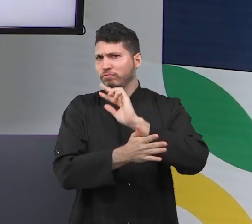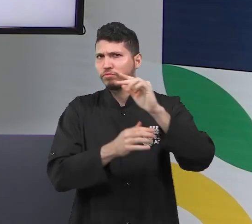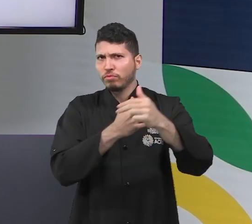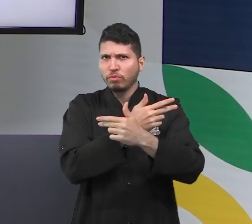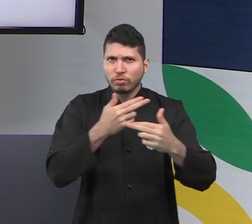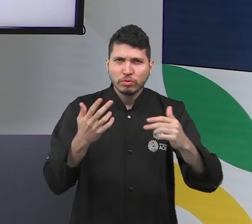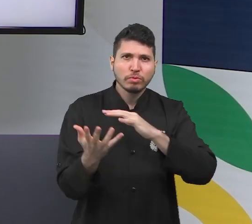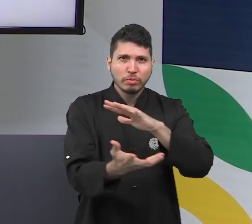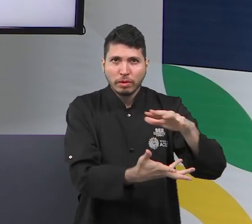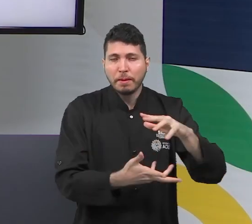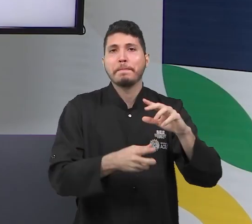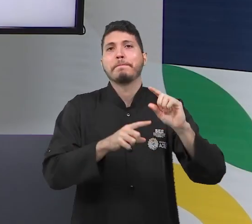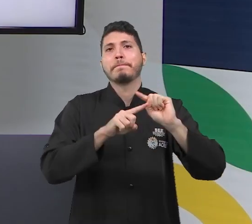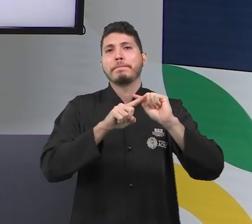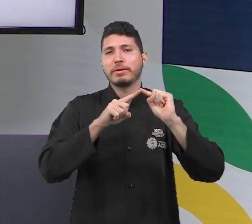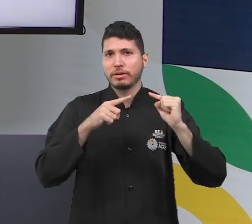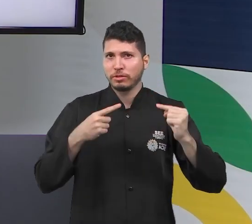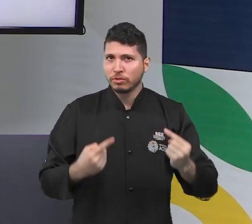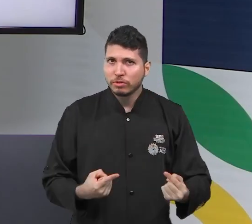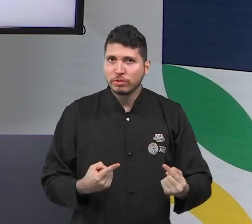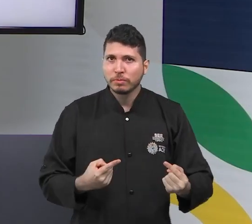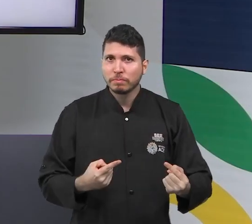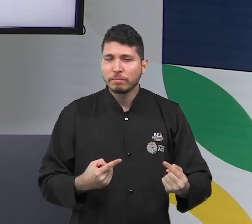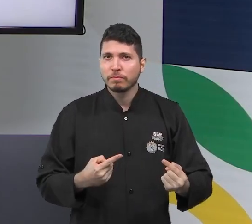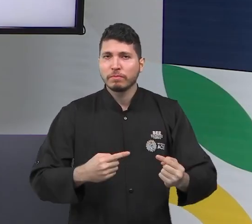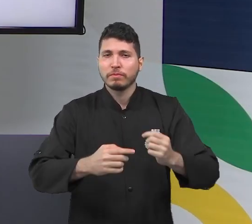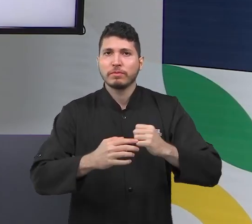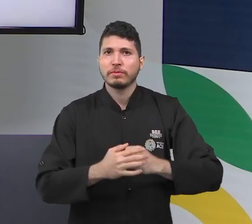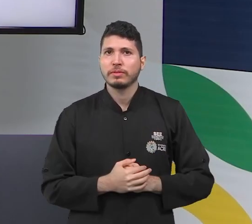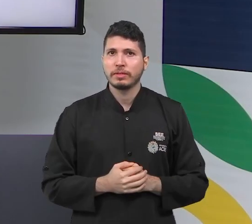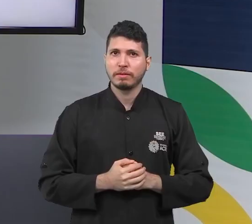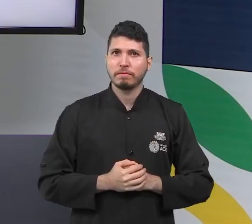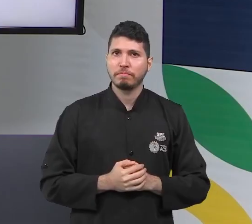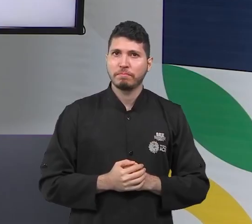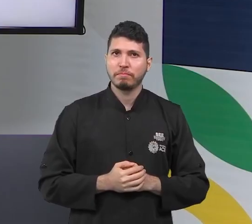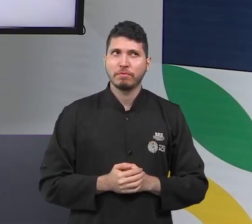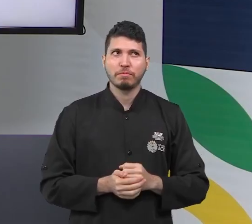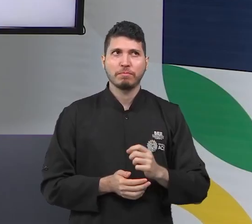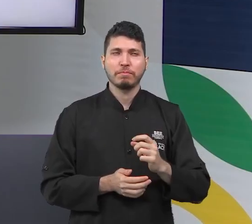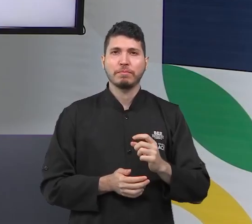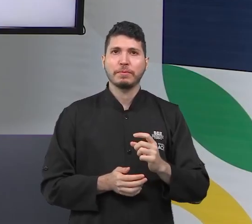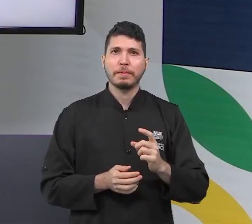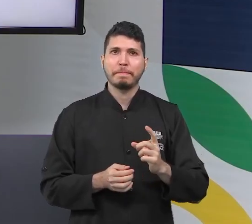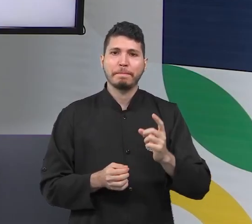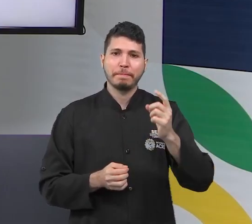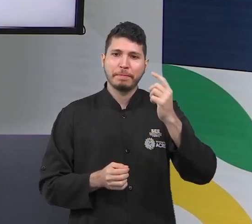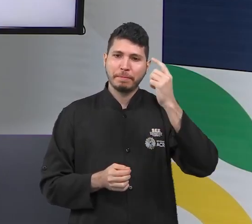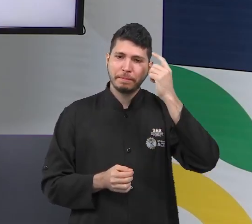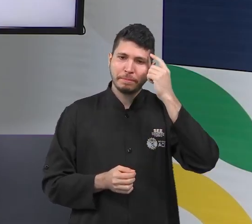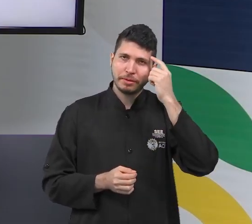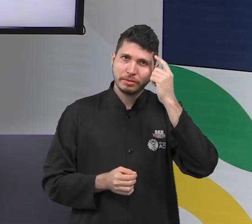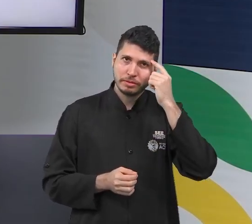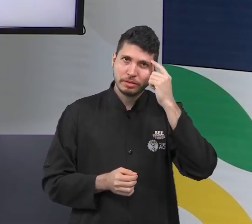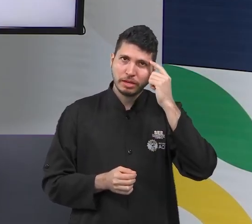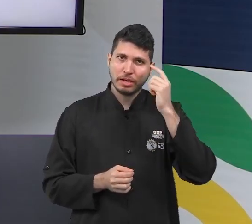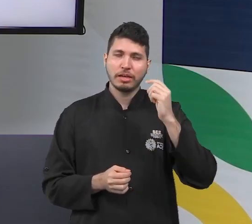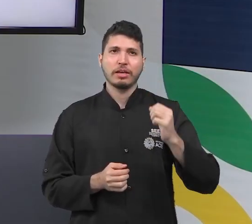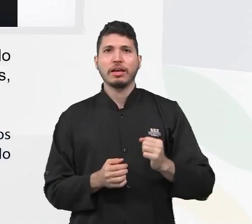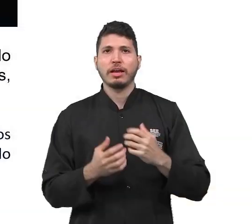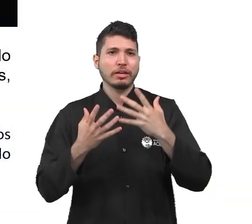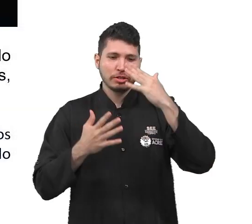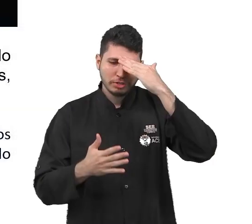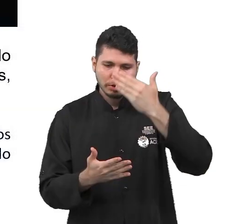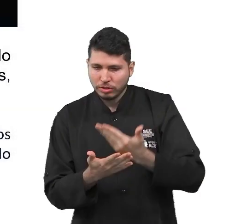gente não deve deixar de agir para que a nossa vida se torne uma vida melhor.